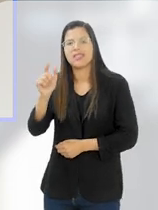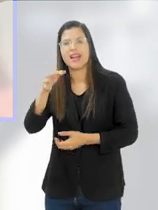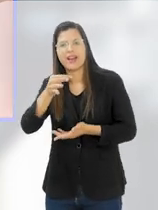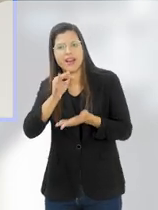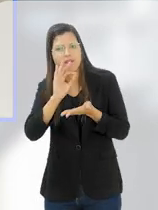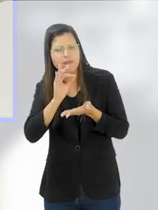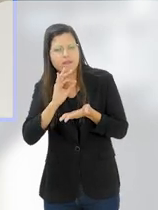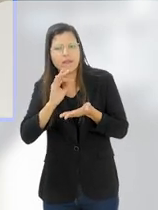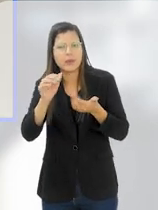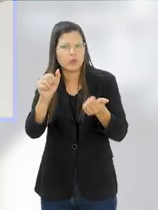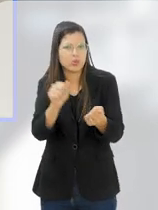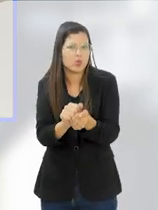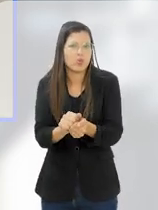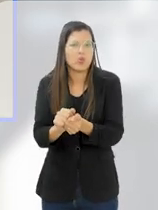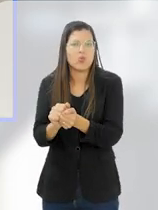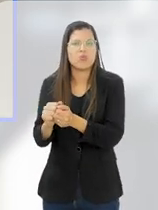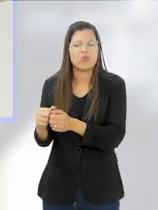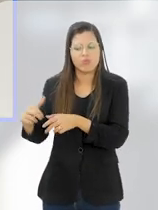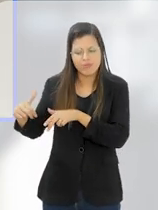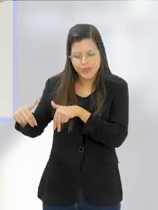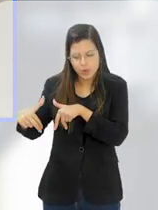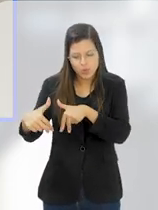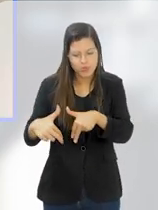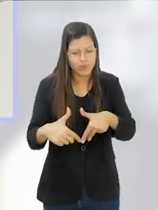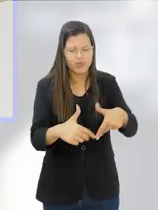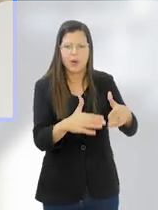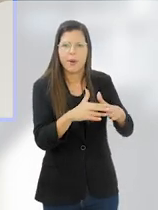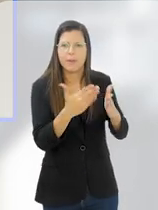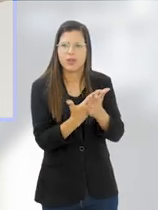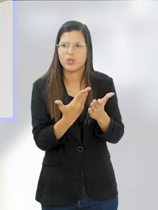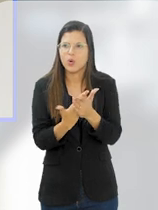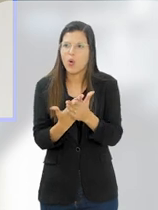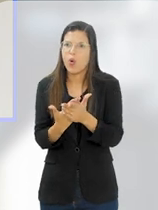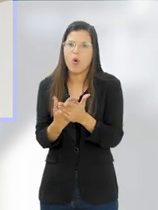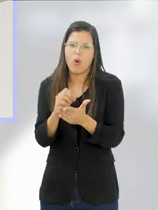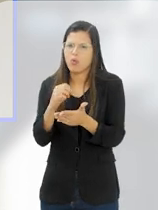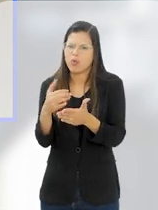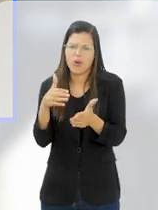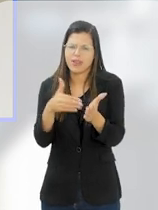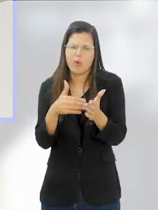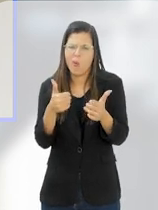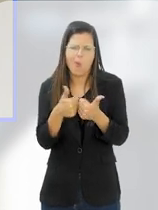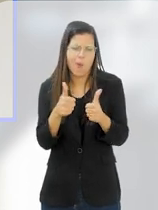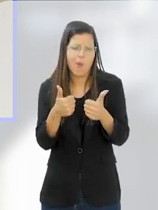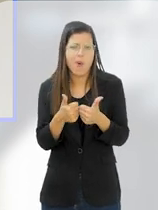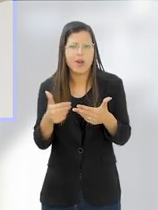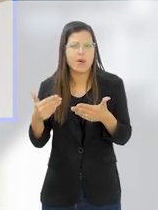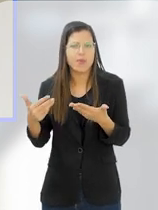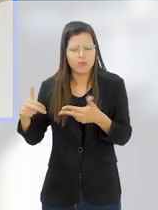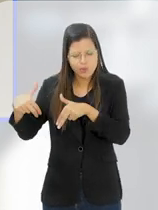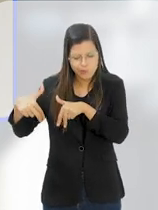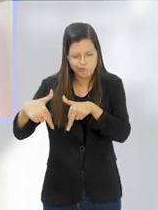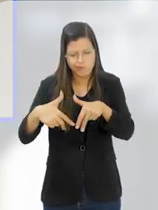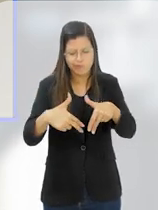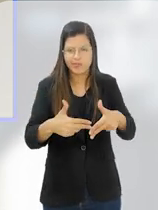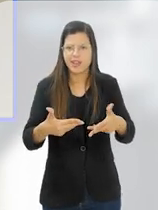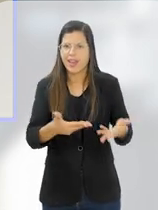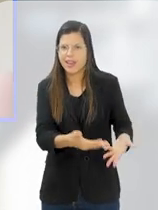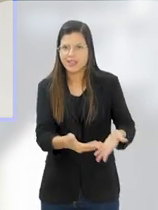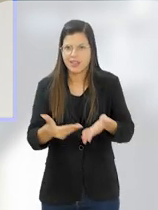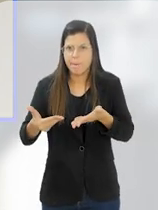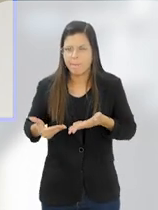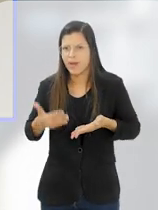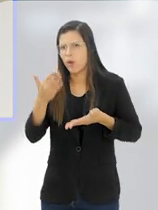acordar, é tomar café junto, é levar para a escola ou levar até o ônibus da escola que seja, é receber e